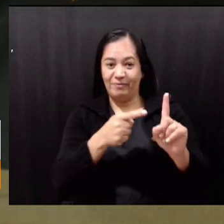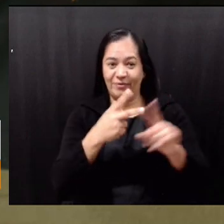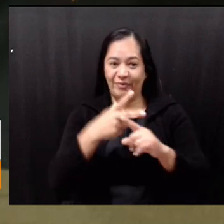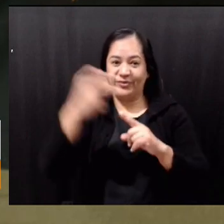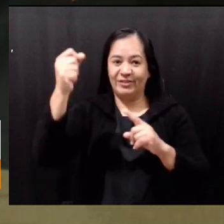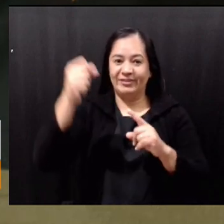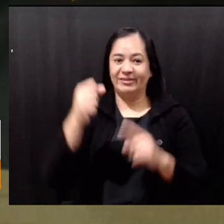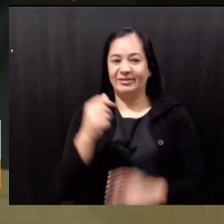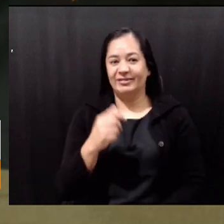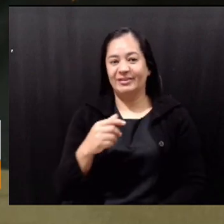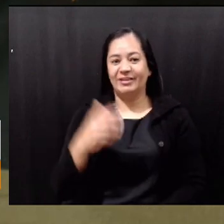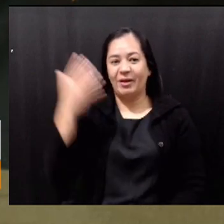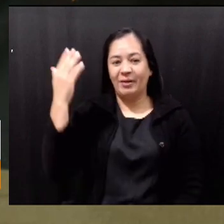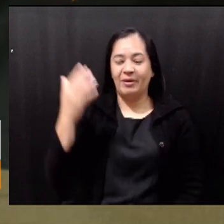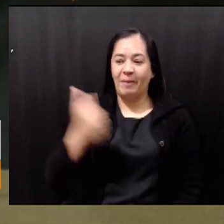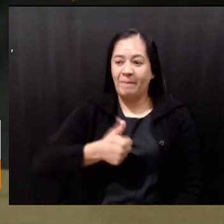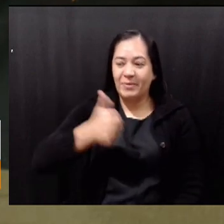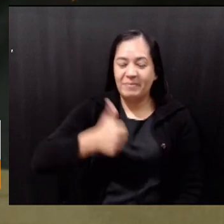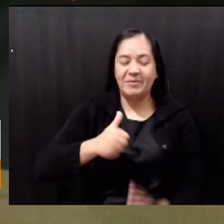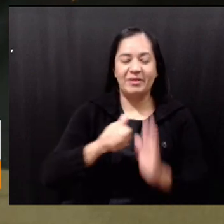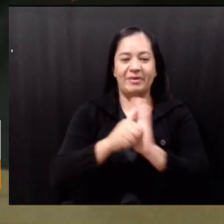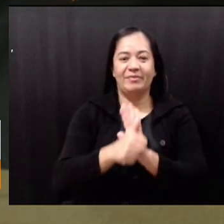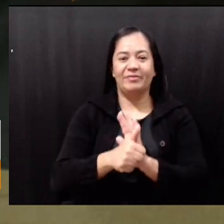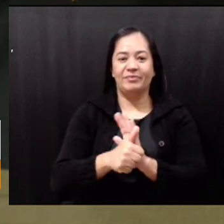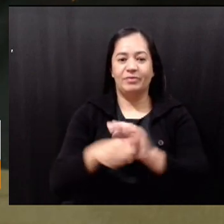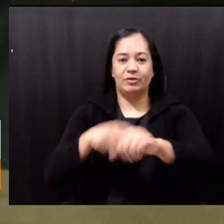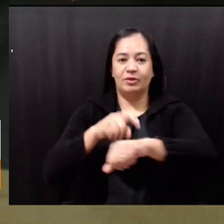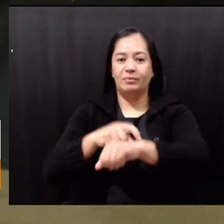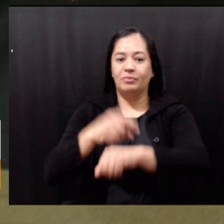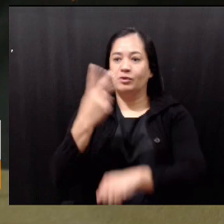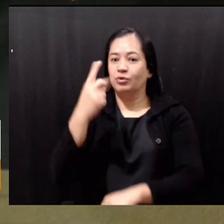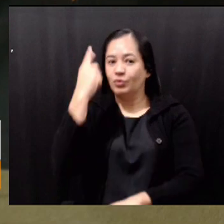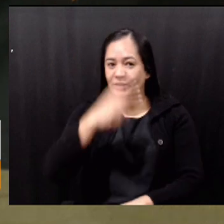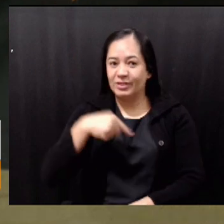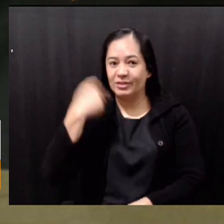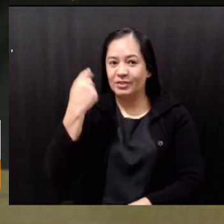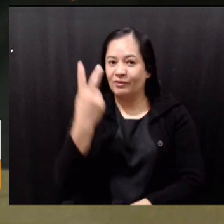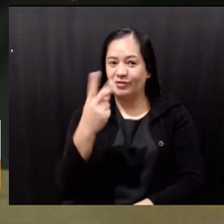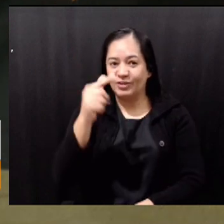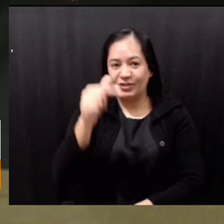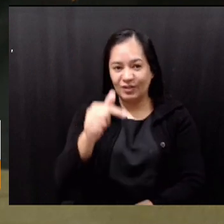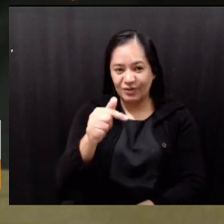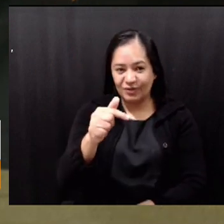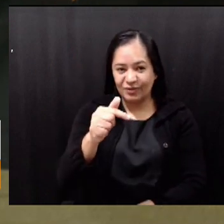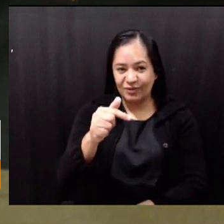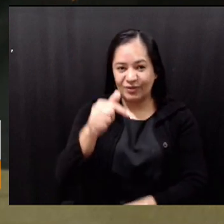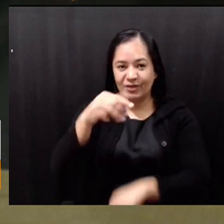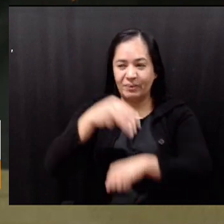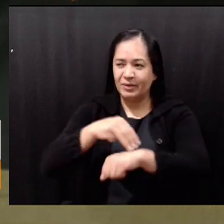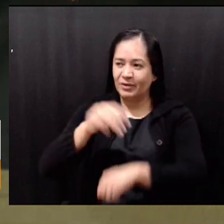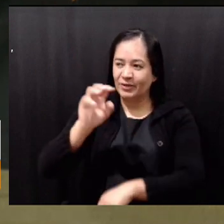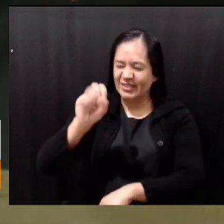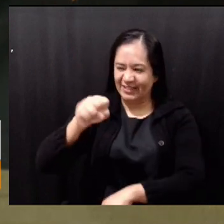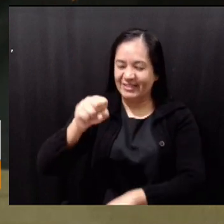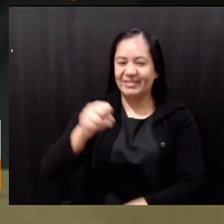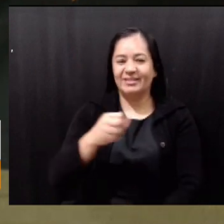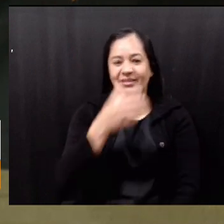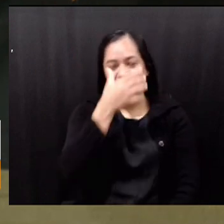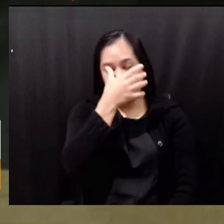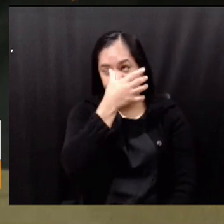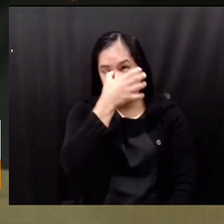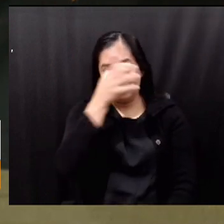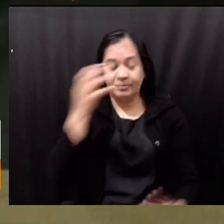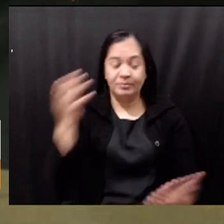pela primeira vez, com o tempo de 2 horas e 27 minutos, é isso? É, né? Então, gente, vamos lá.